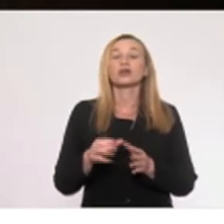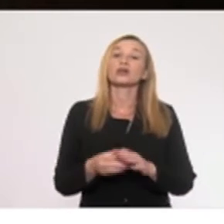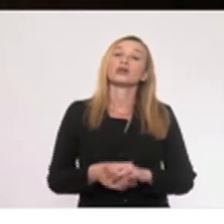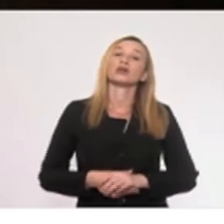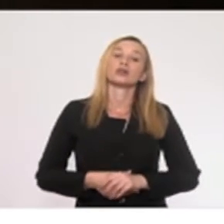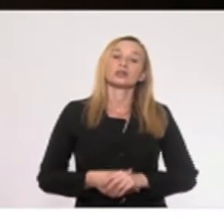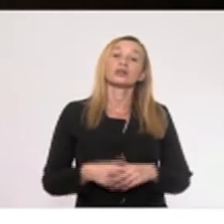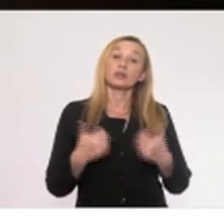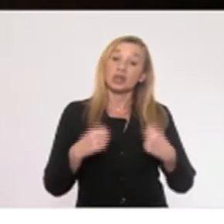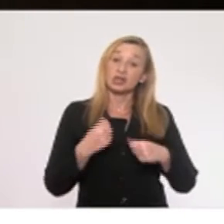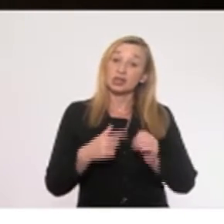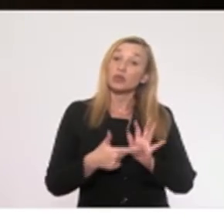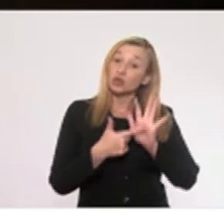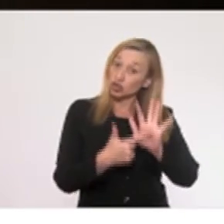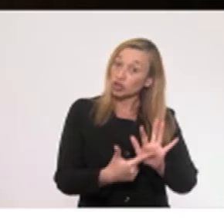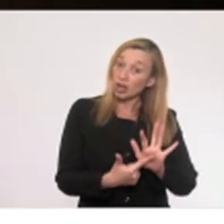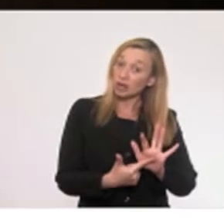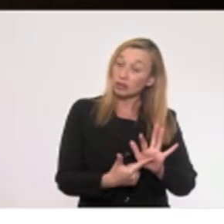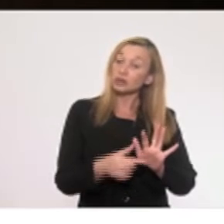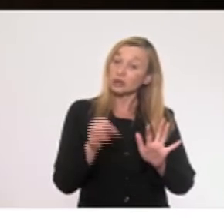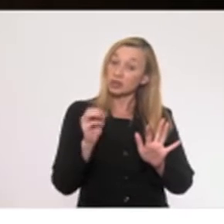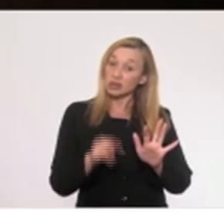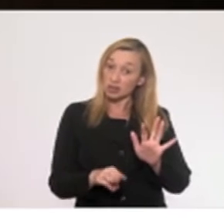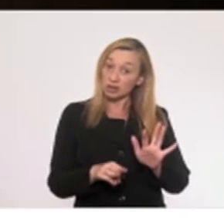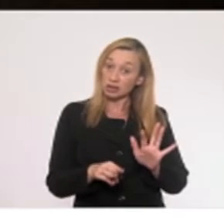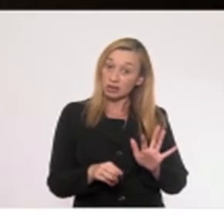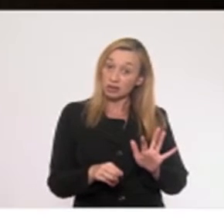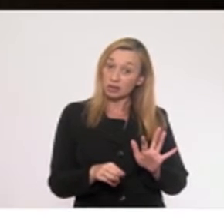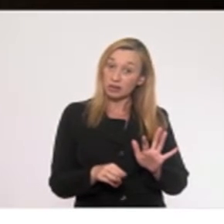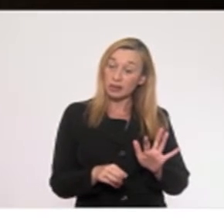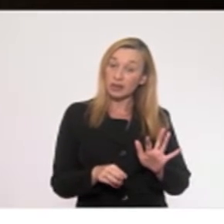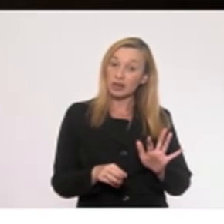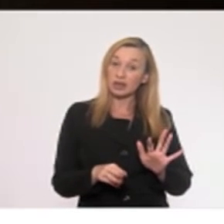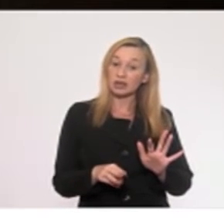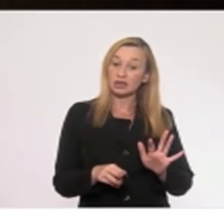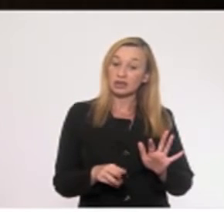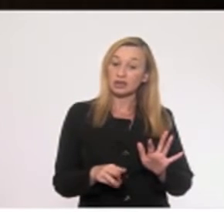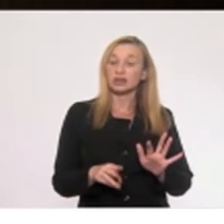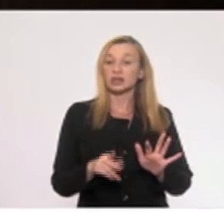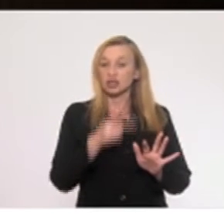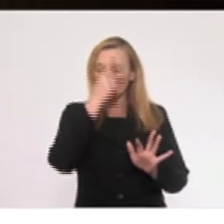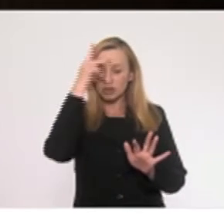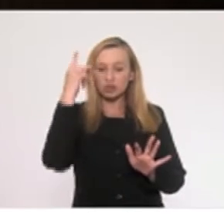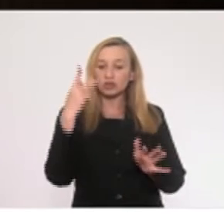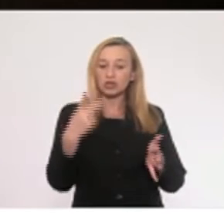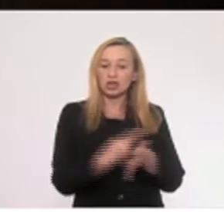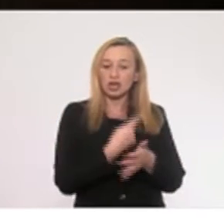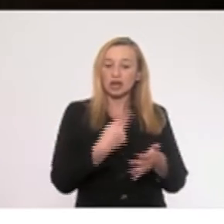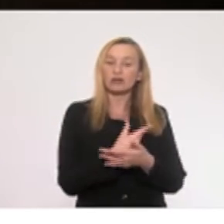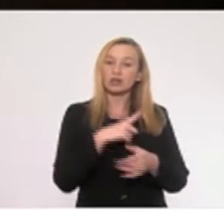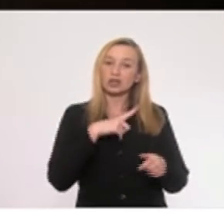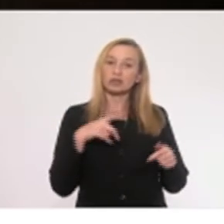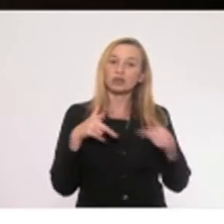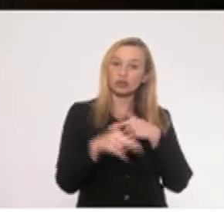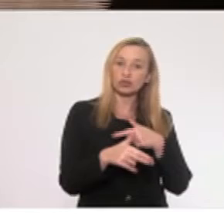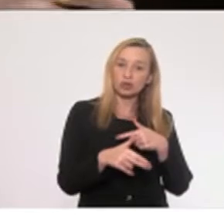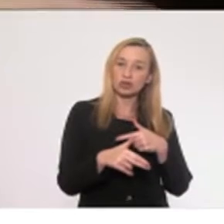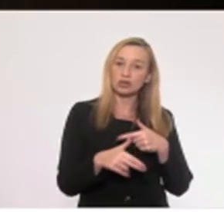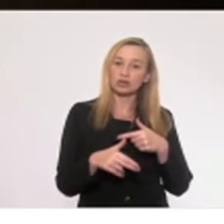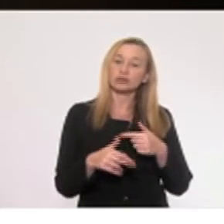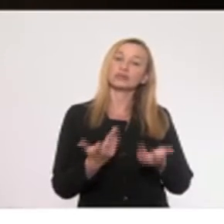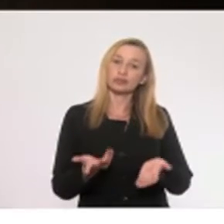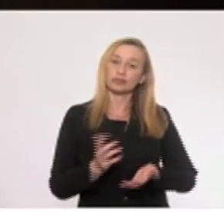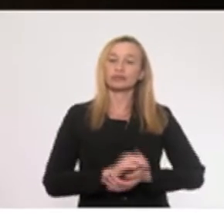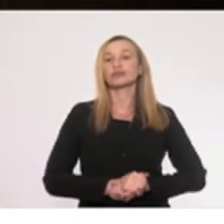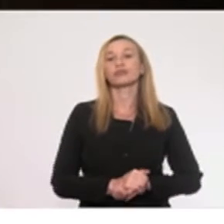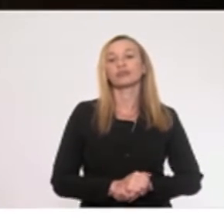punitivo, que tem que ser aplicado com exposição, sim, desses malandros que tanto prejuízo causam ao erário do Rio de Janeiro. Obrigado, senhor